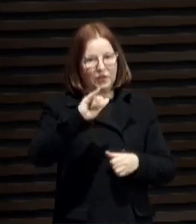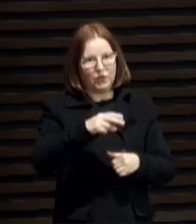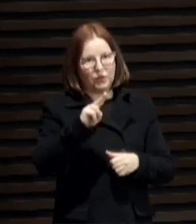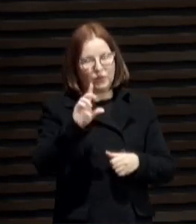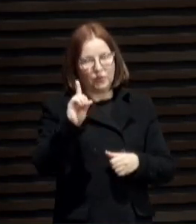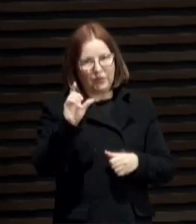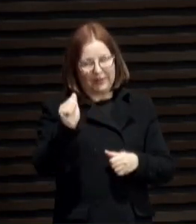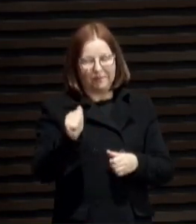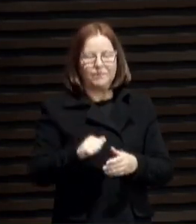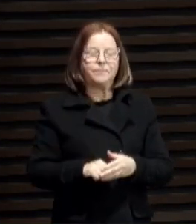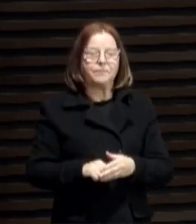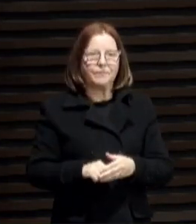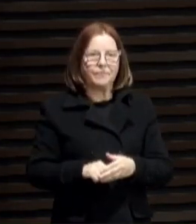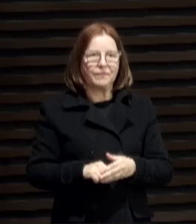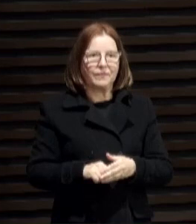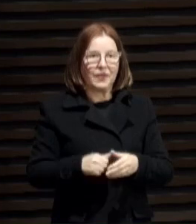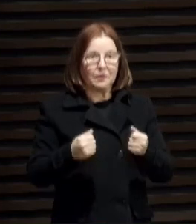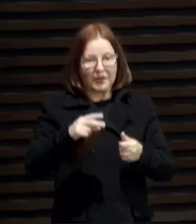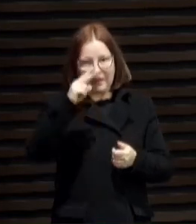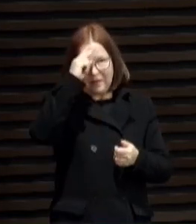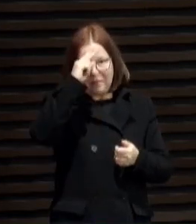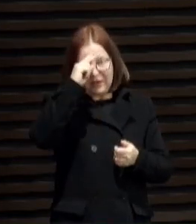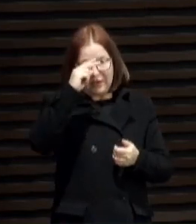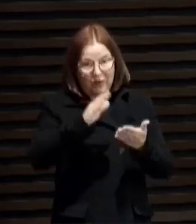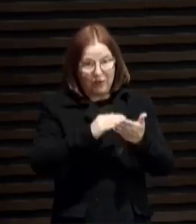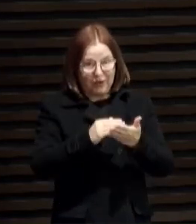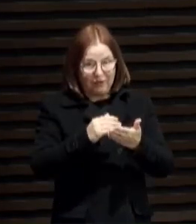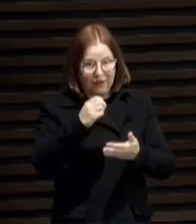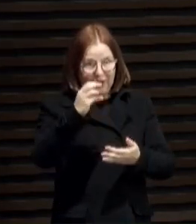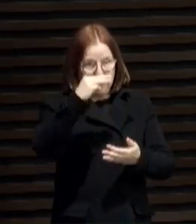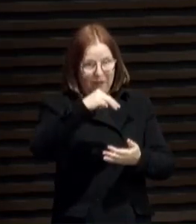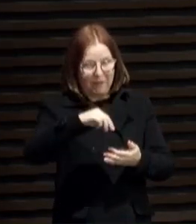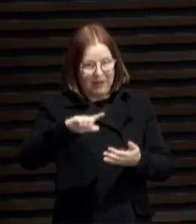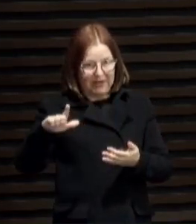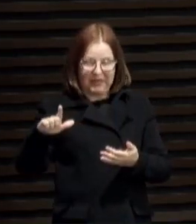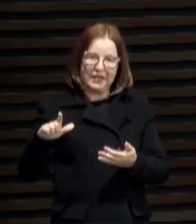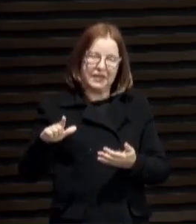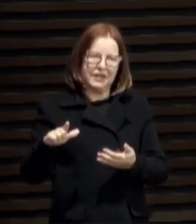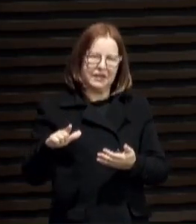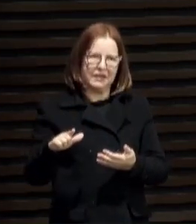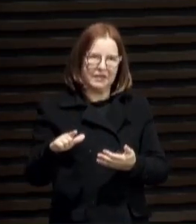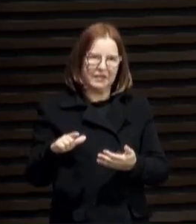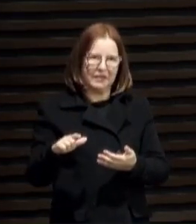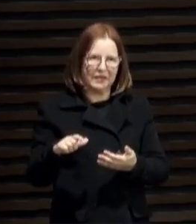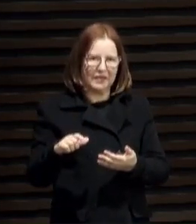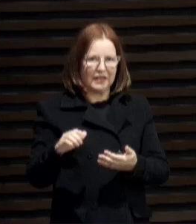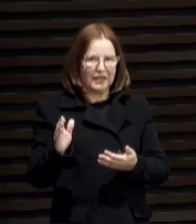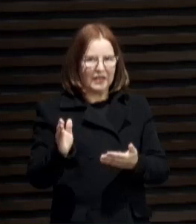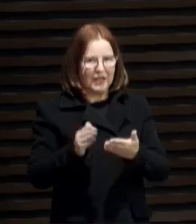Também não devemos nos esquecer que o livro de Malaquias, juntamente com Ageu e Zacarias, trazem